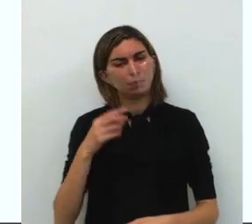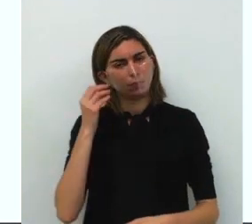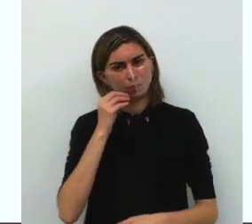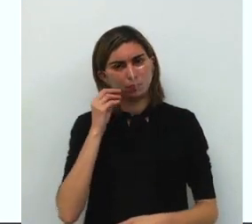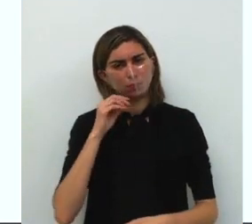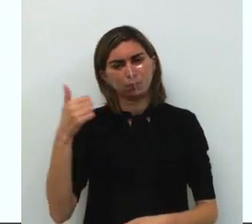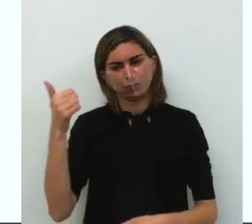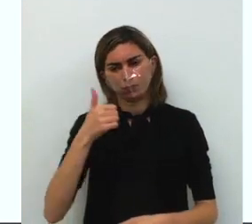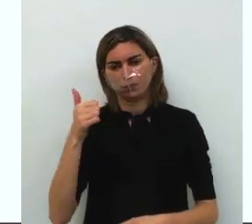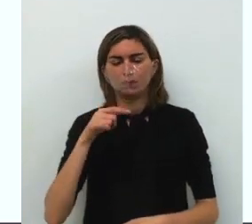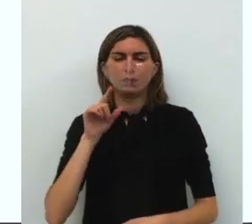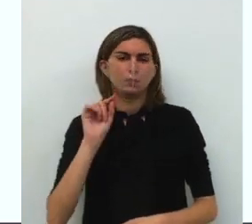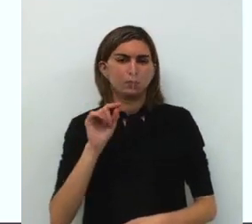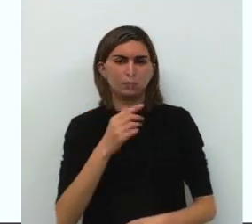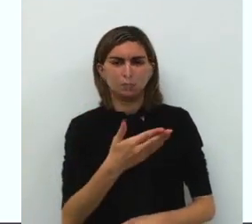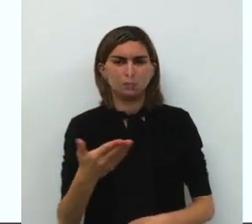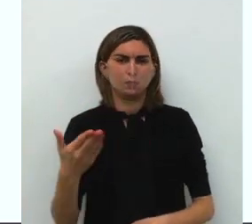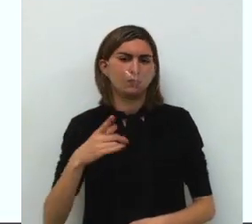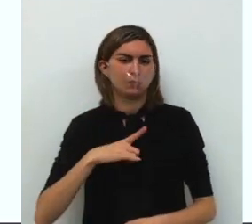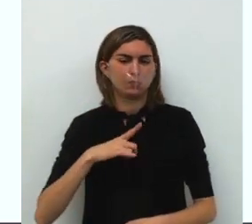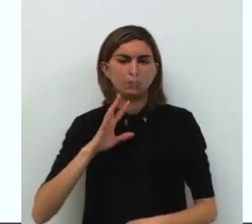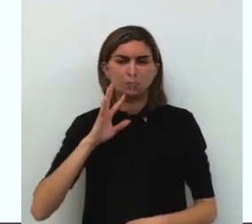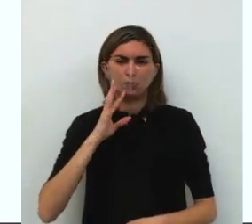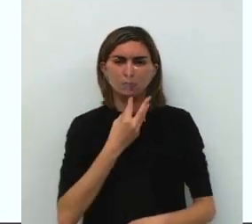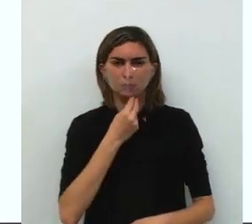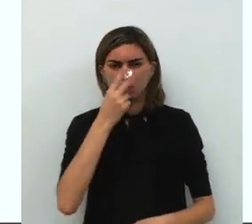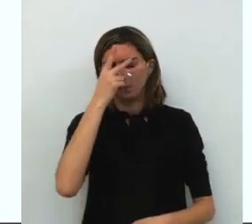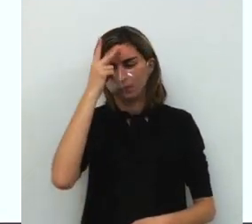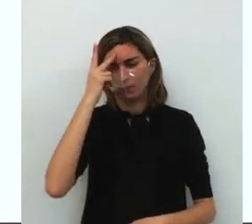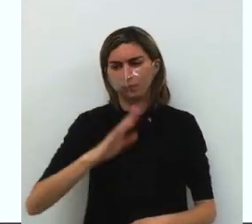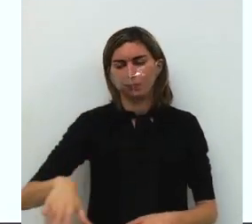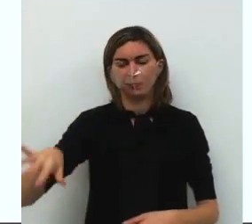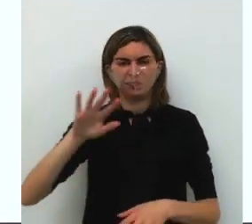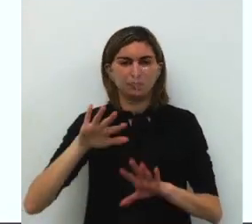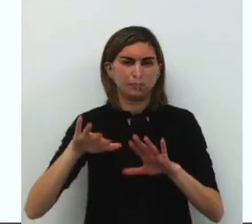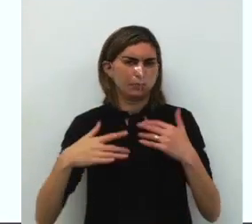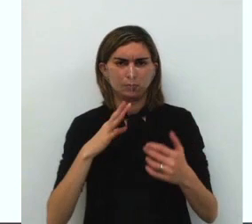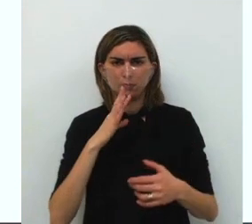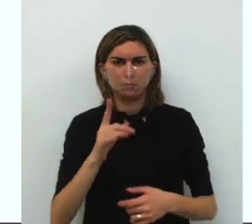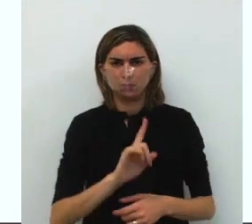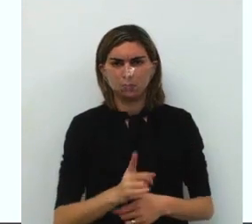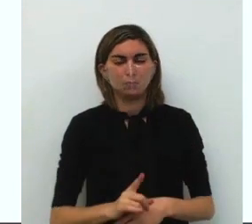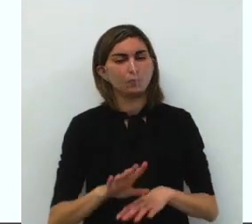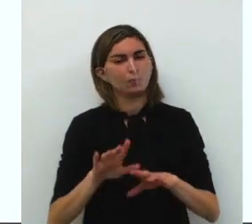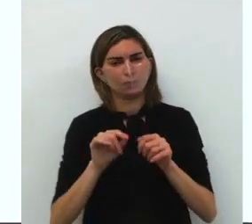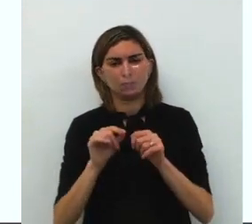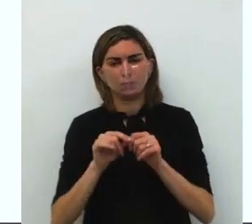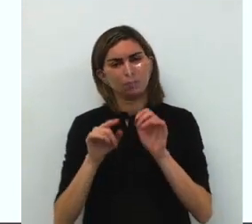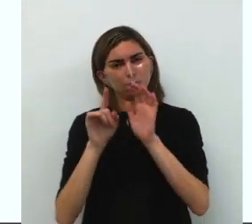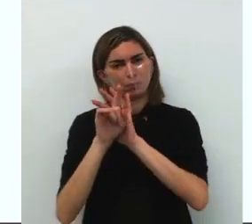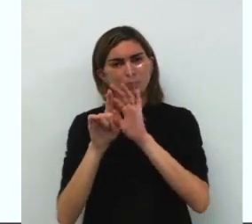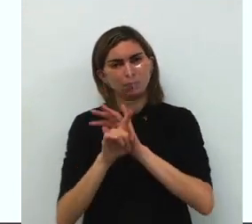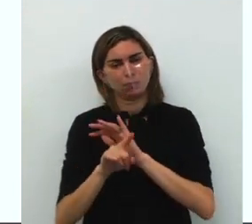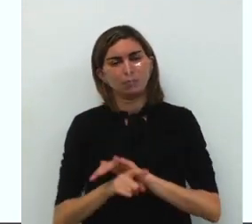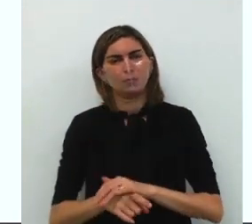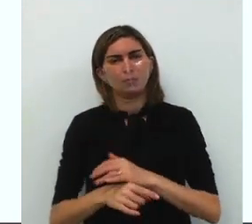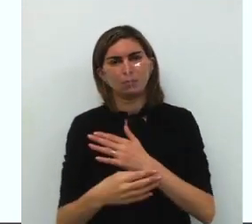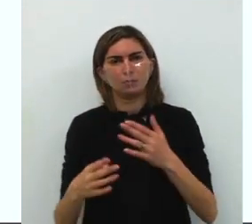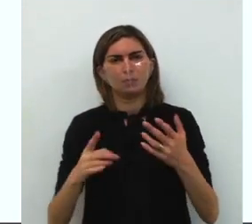tente, primeiramente, olha, você tem que conhecer a pessoa. Entre aspas, faz conta que você não conhece. Você faz as